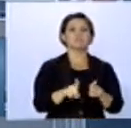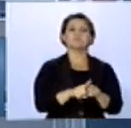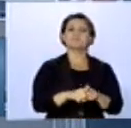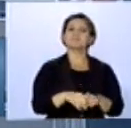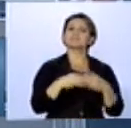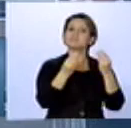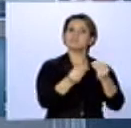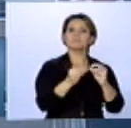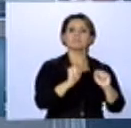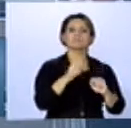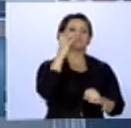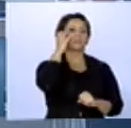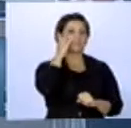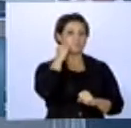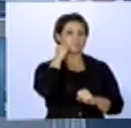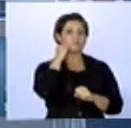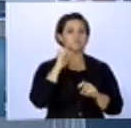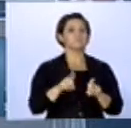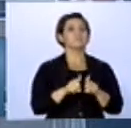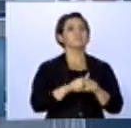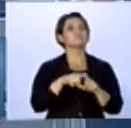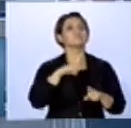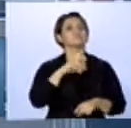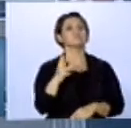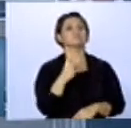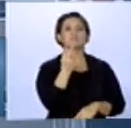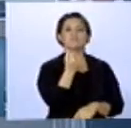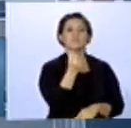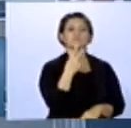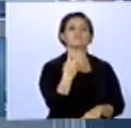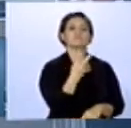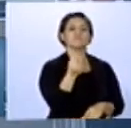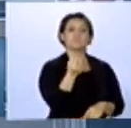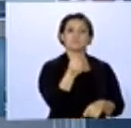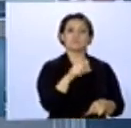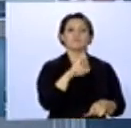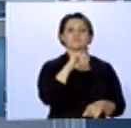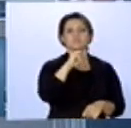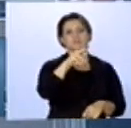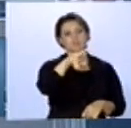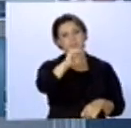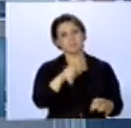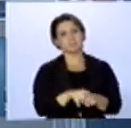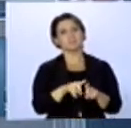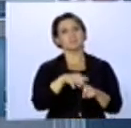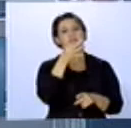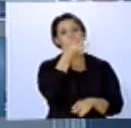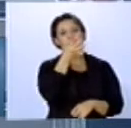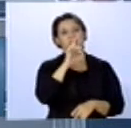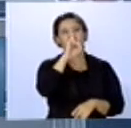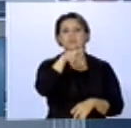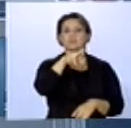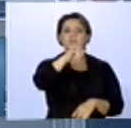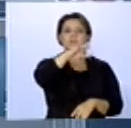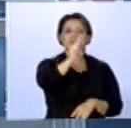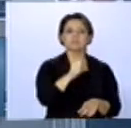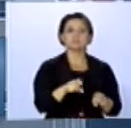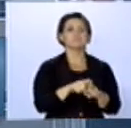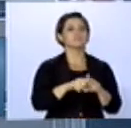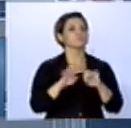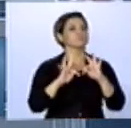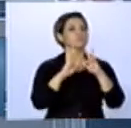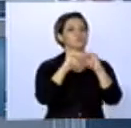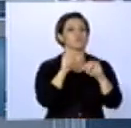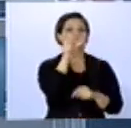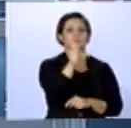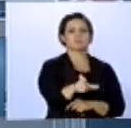doação além dos valores isonomia democracia e república todos